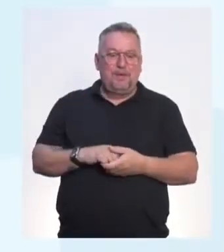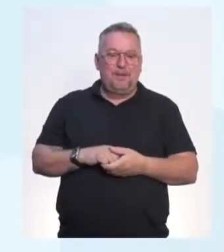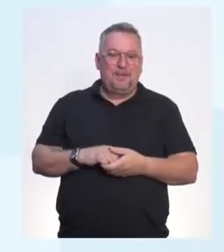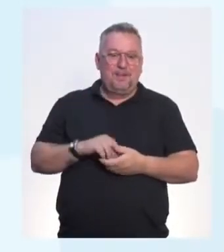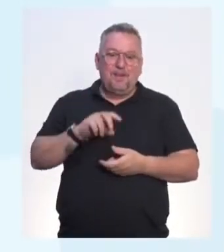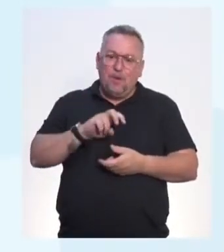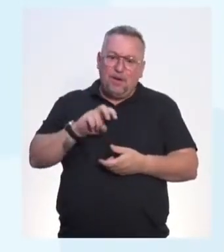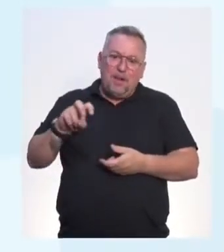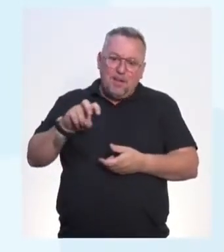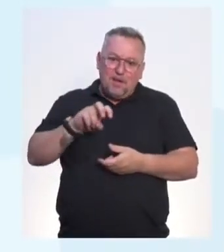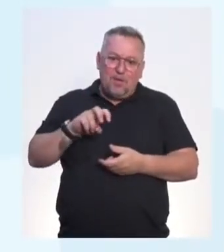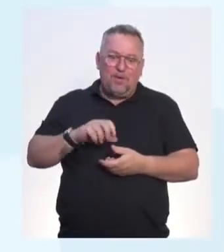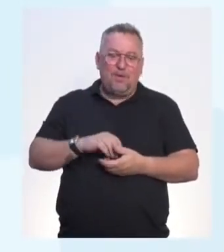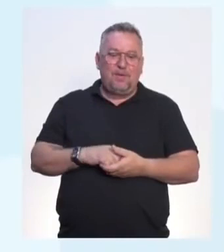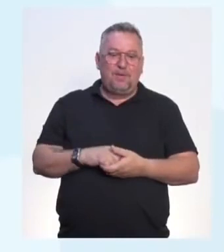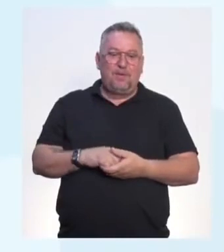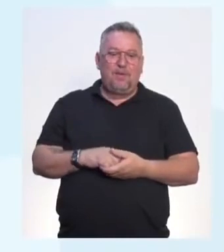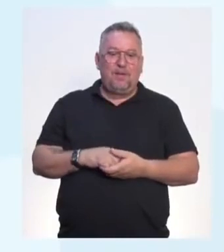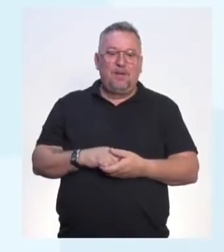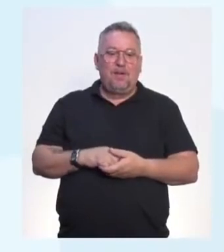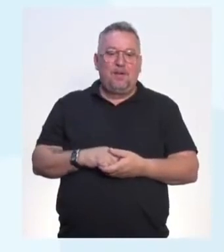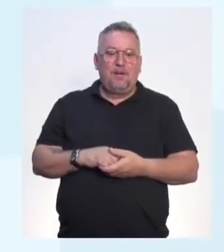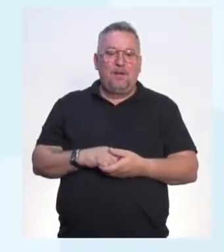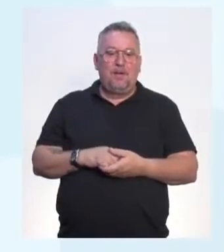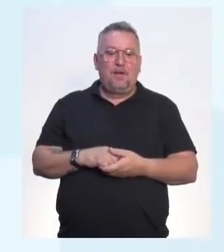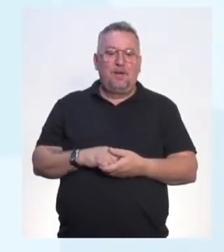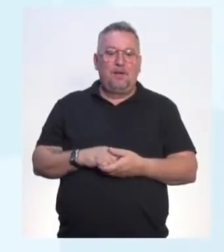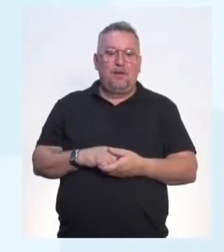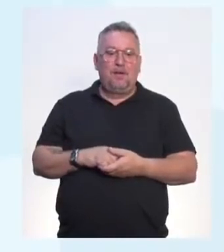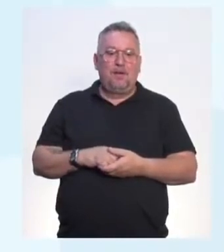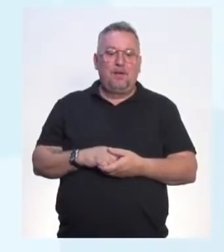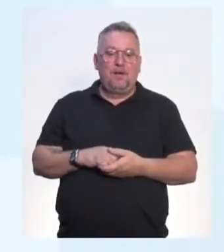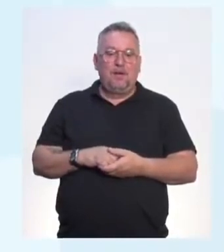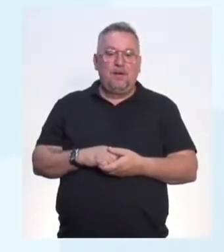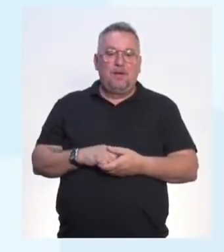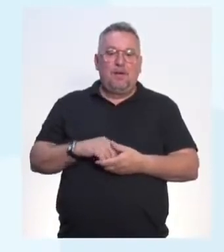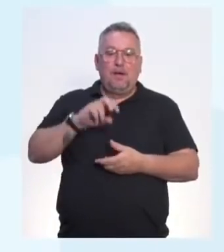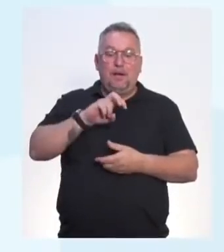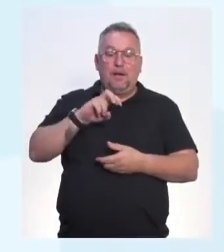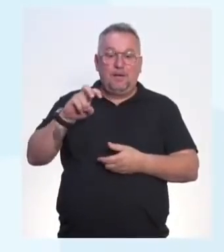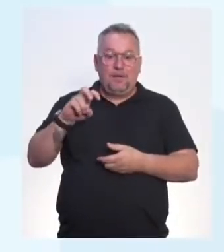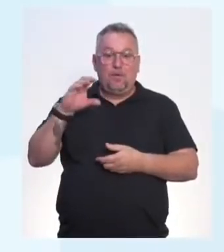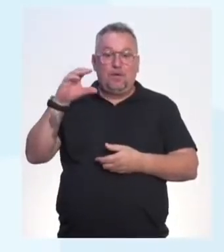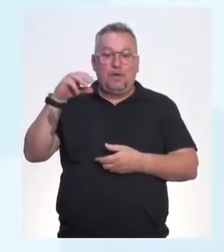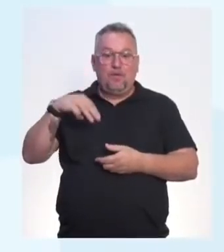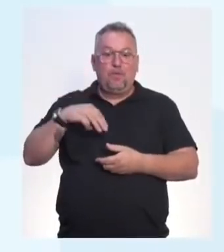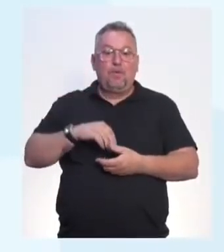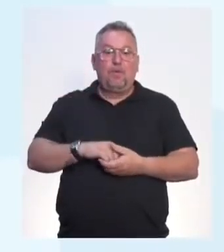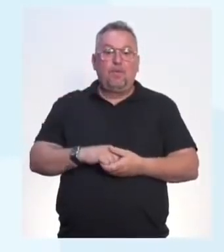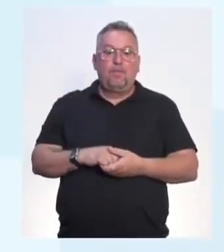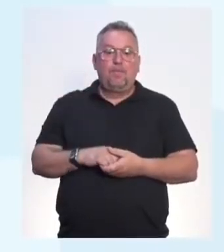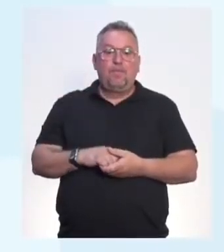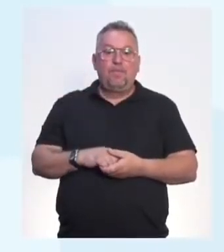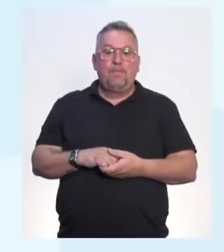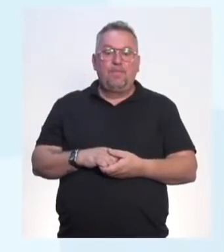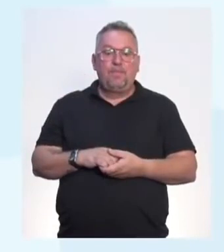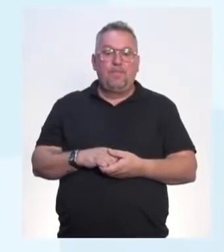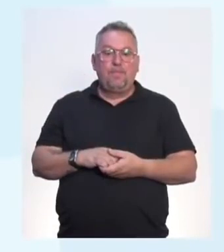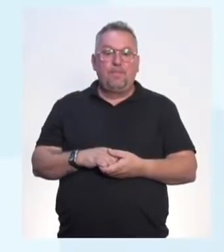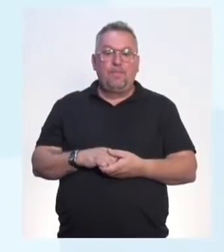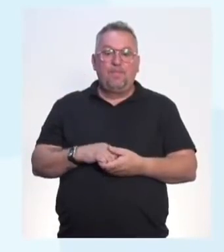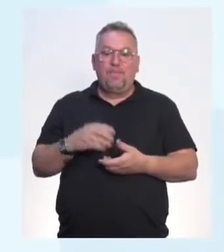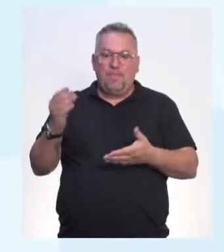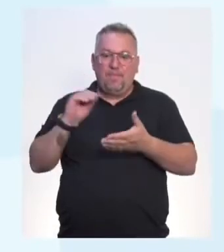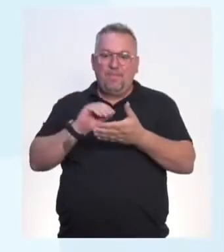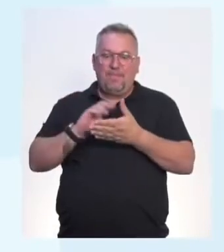5, 55. Então, aqui x vale 5 centímetros. Sim? Muito bom. Vou pedir para colocar